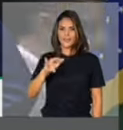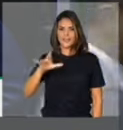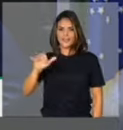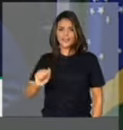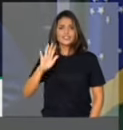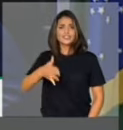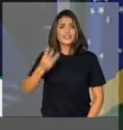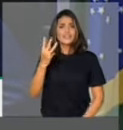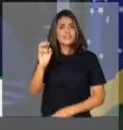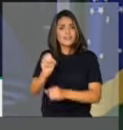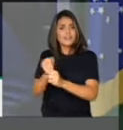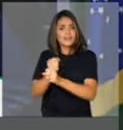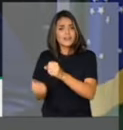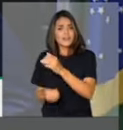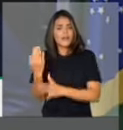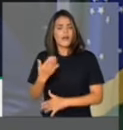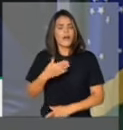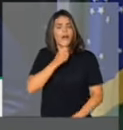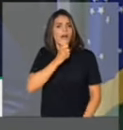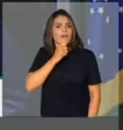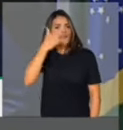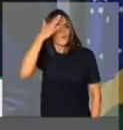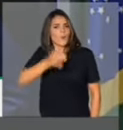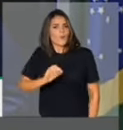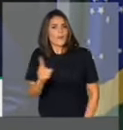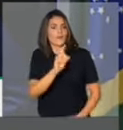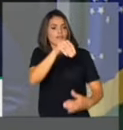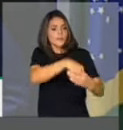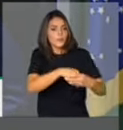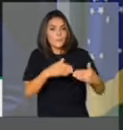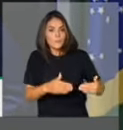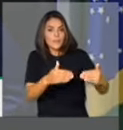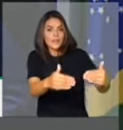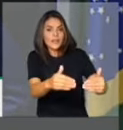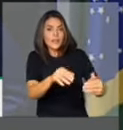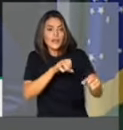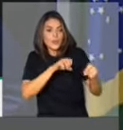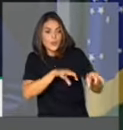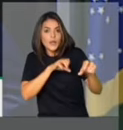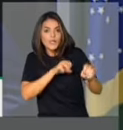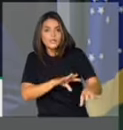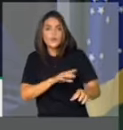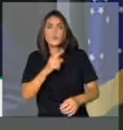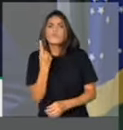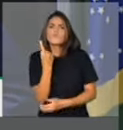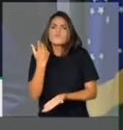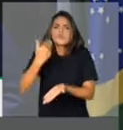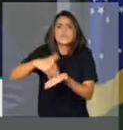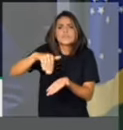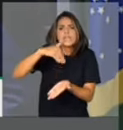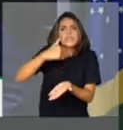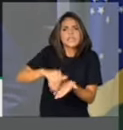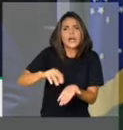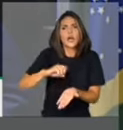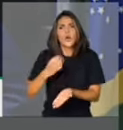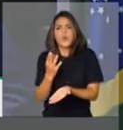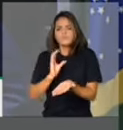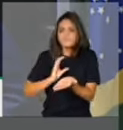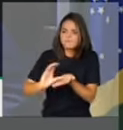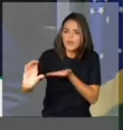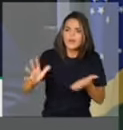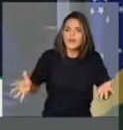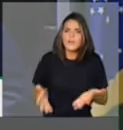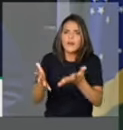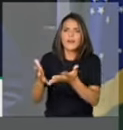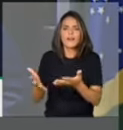entendeu. Não temos no Ministério da Educação uma rubrica sequer que favoreça o desenvolvimento do esporte